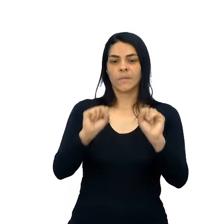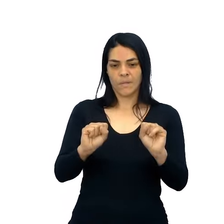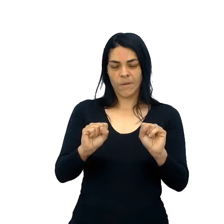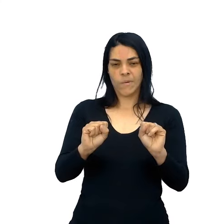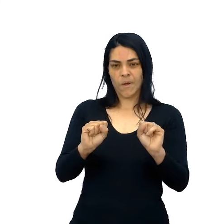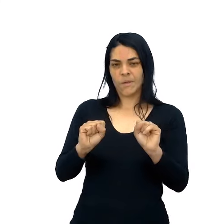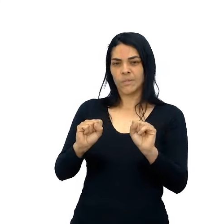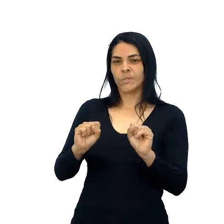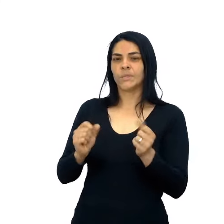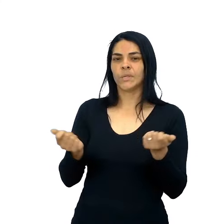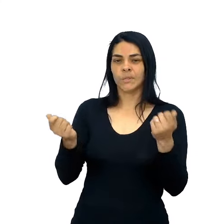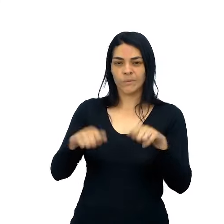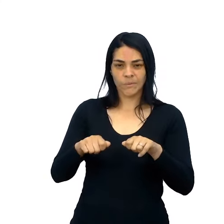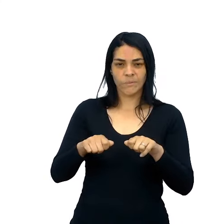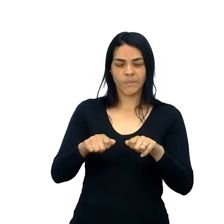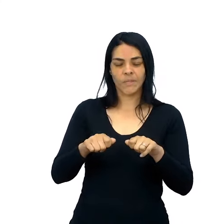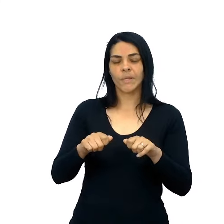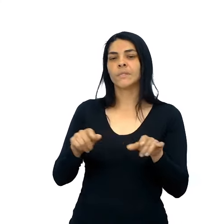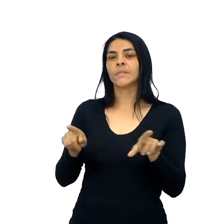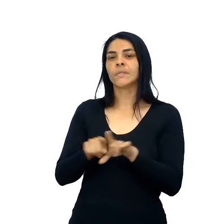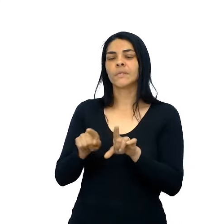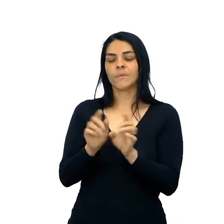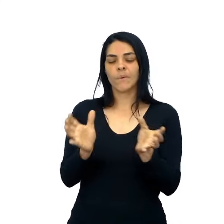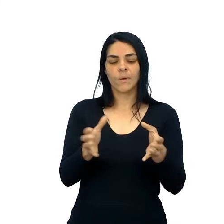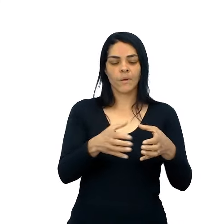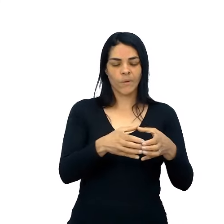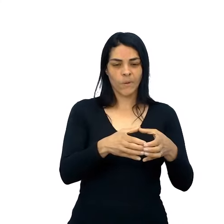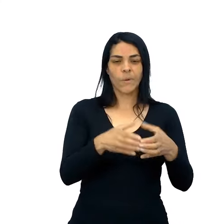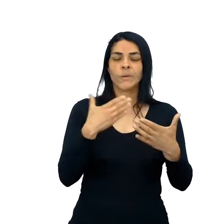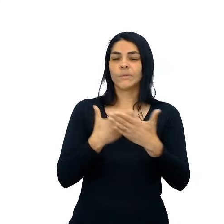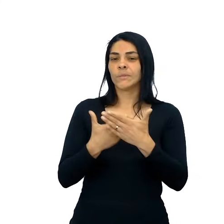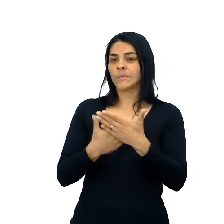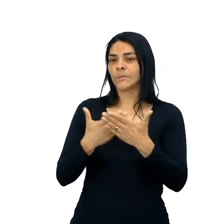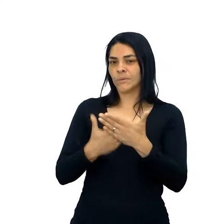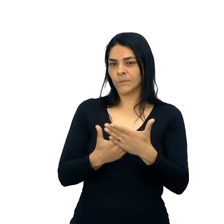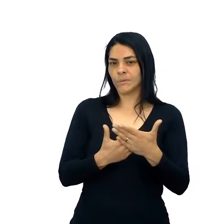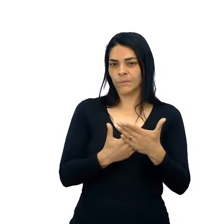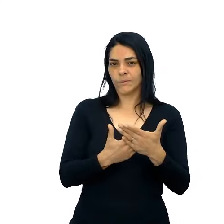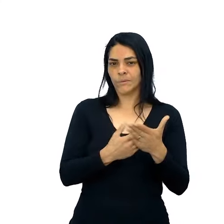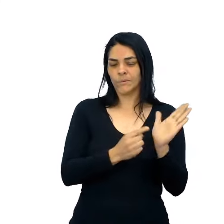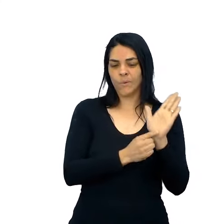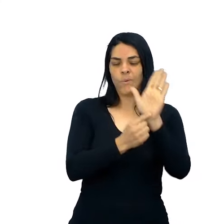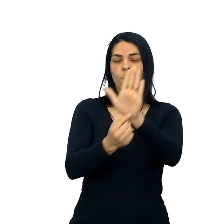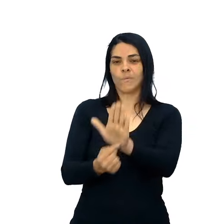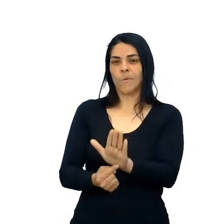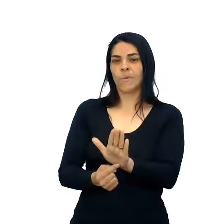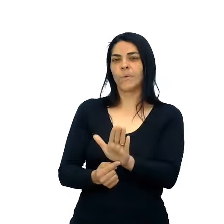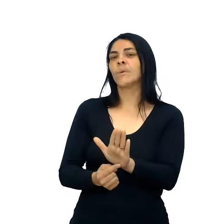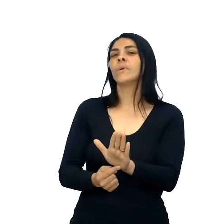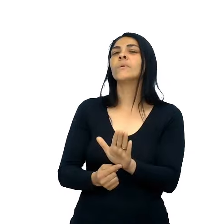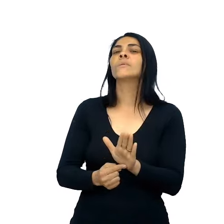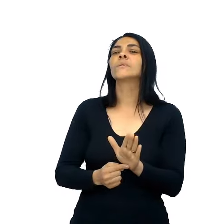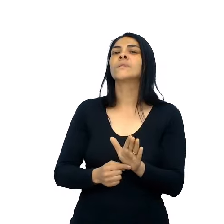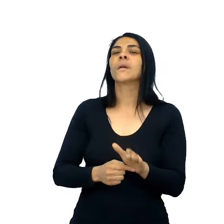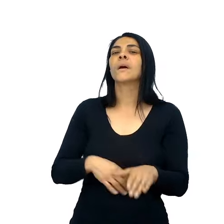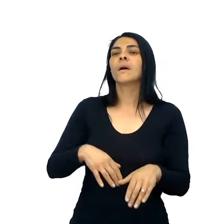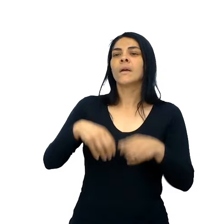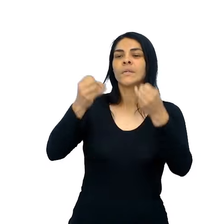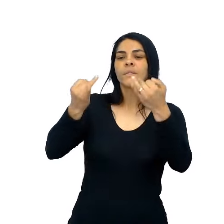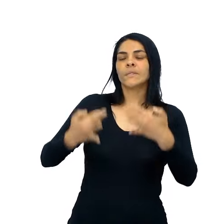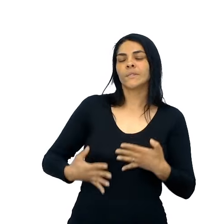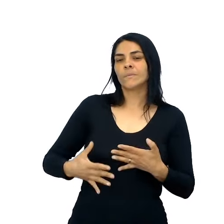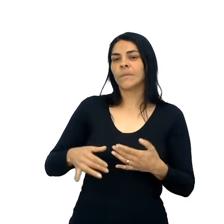dominantes, e eles também agrupam esses estudantes ali, aliás, eles trazem exemplos de como esses agrupamentos podem ser